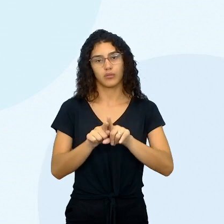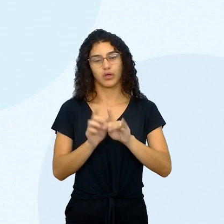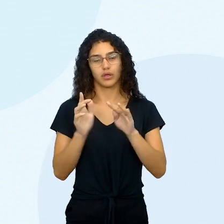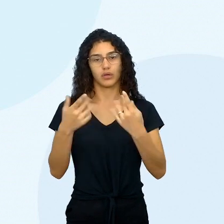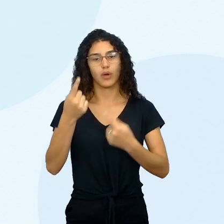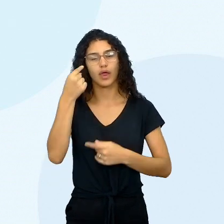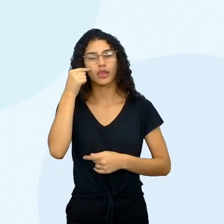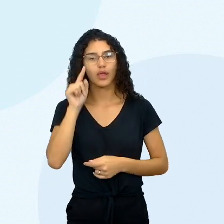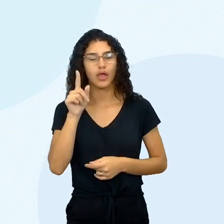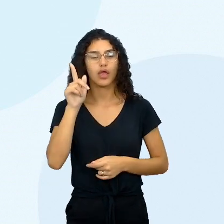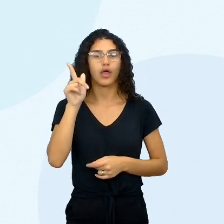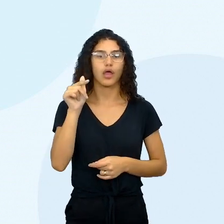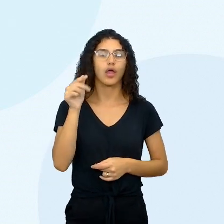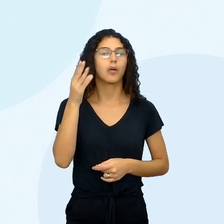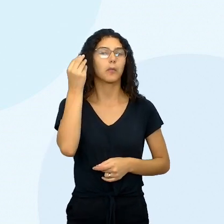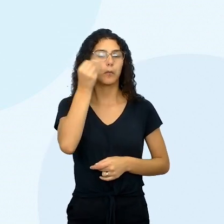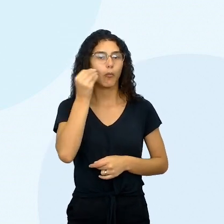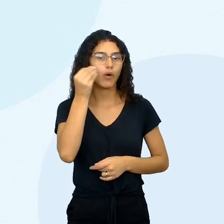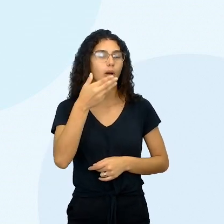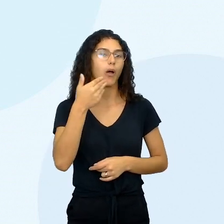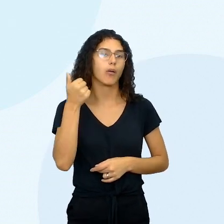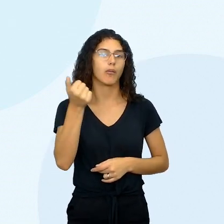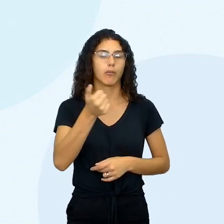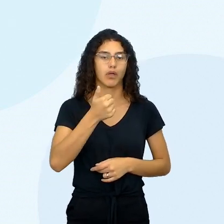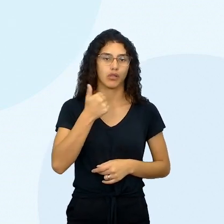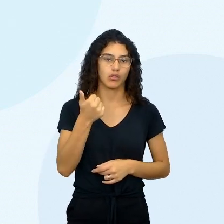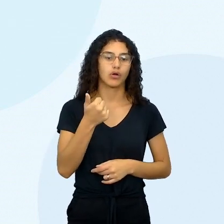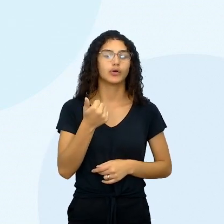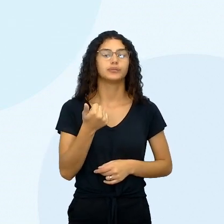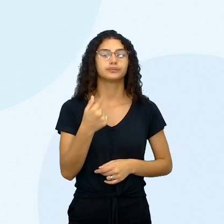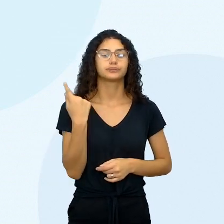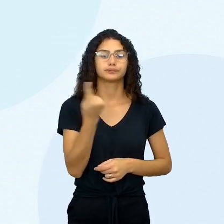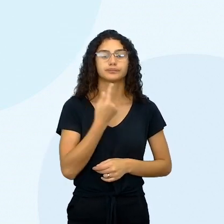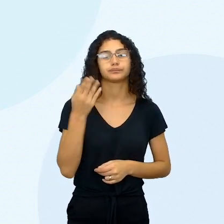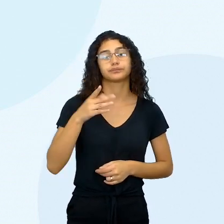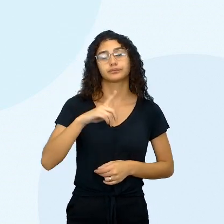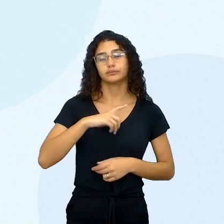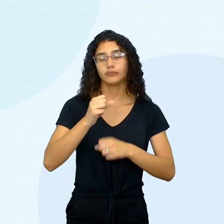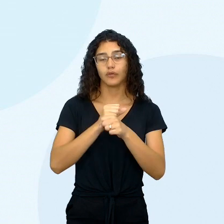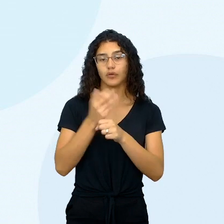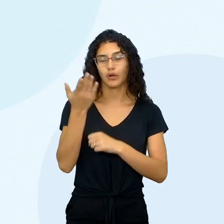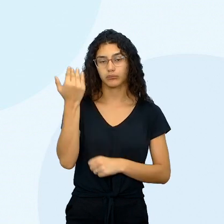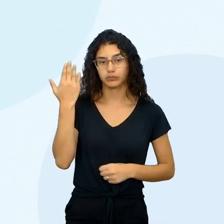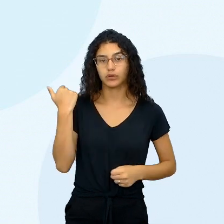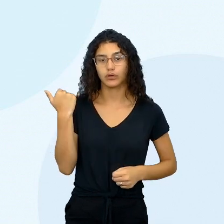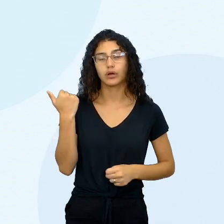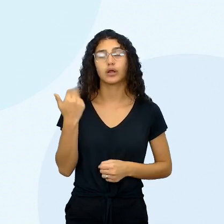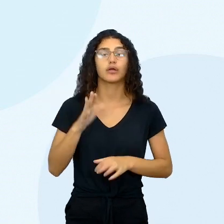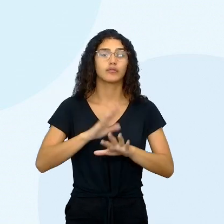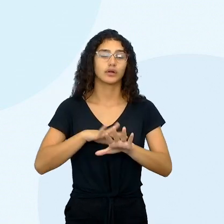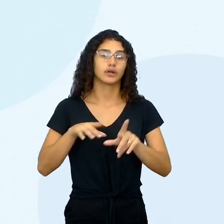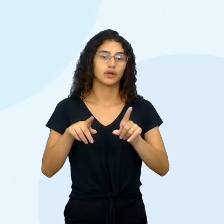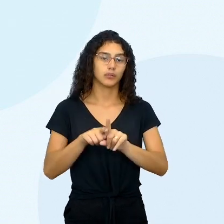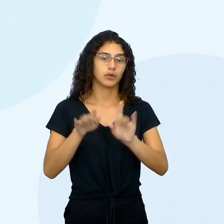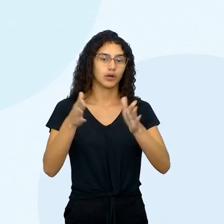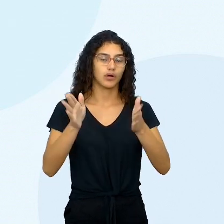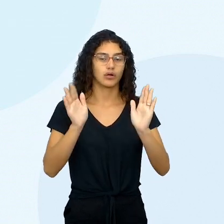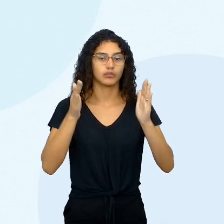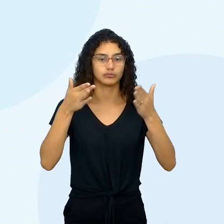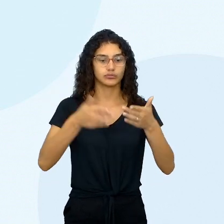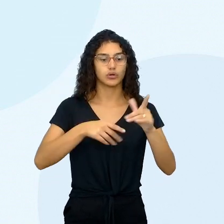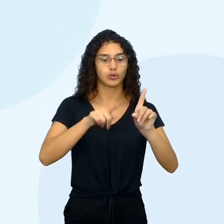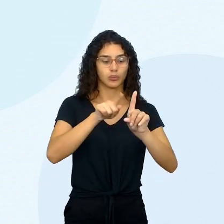a ideia agora é aproveitar o know-how que a gente já teve de anos anteriores e trabalhar agora a visão das